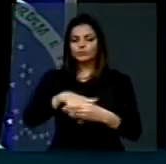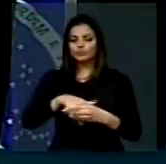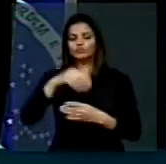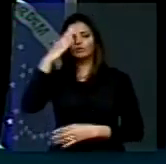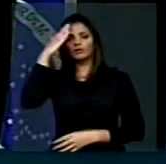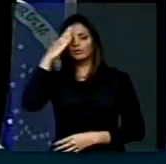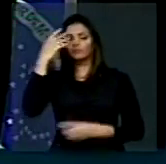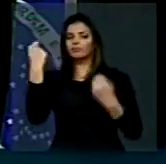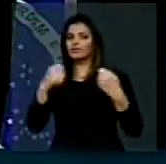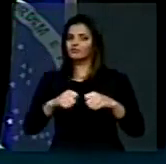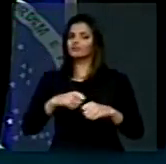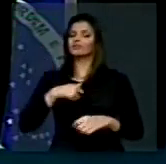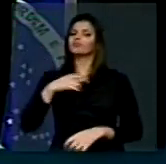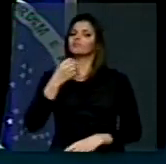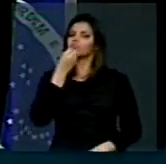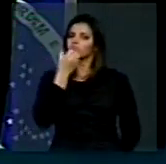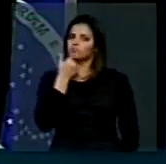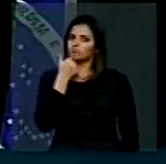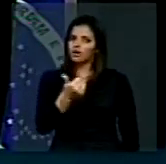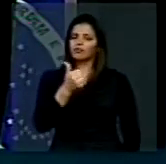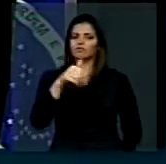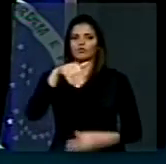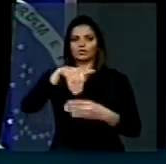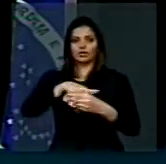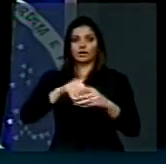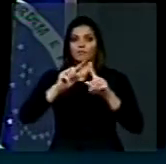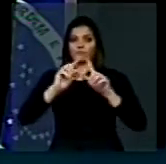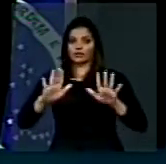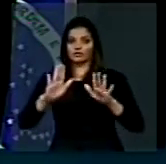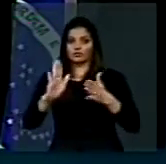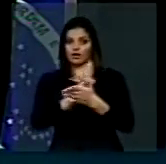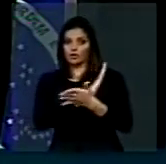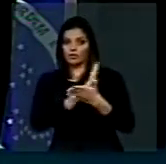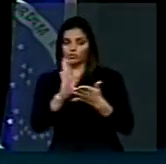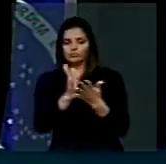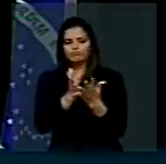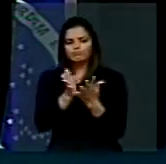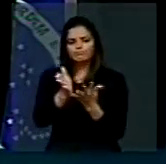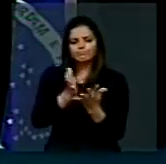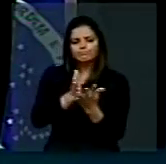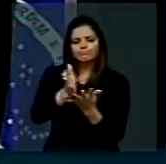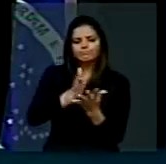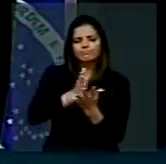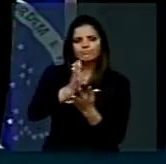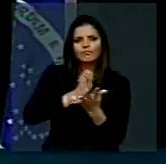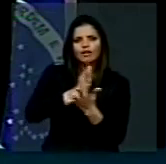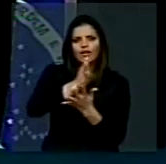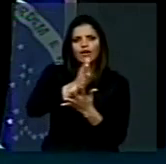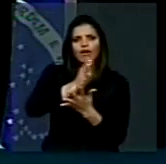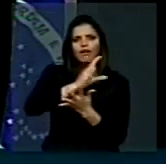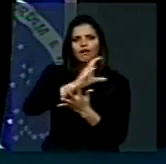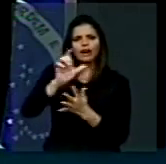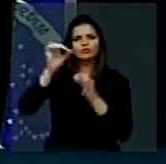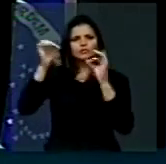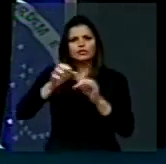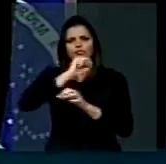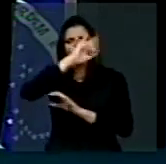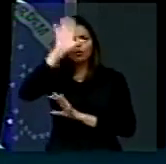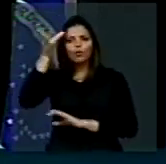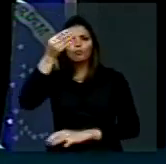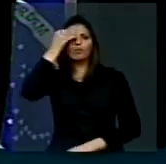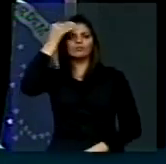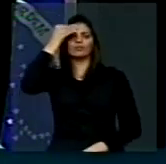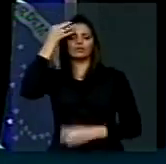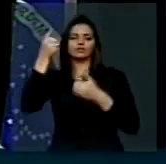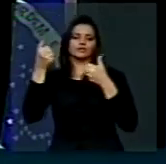saudável que se vote. Agora, é claro que temos que ter alguns princípios norteadores bem claros. O detalhamento técnico,